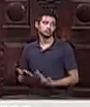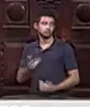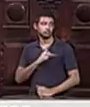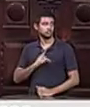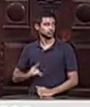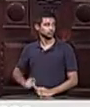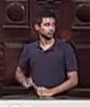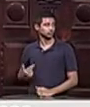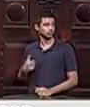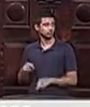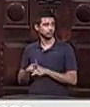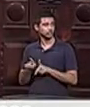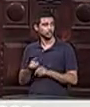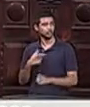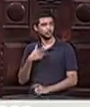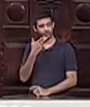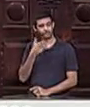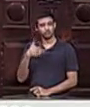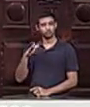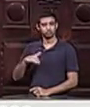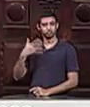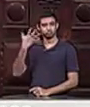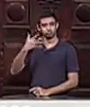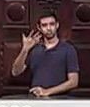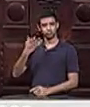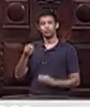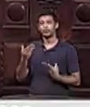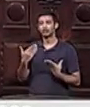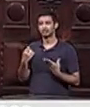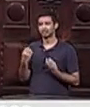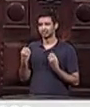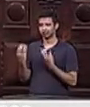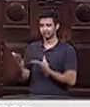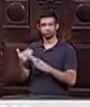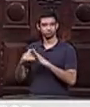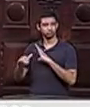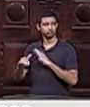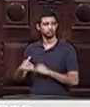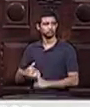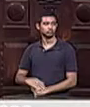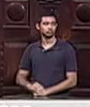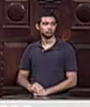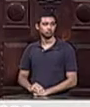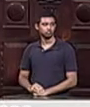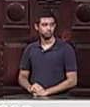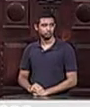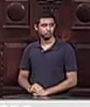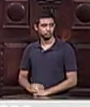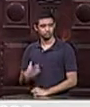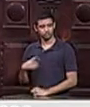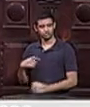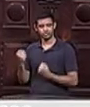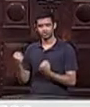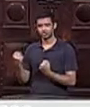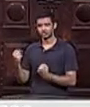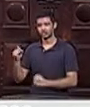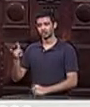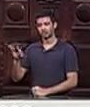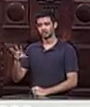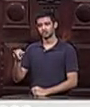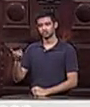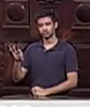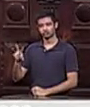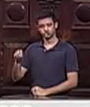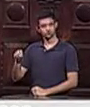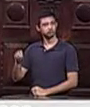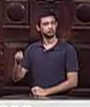inscrevi para fazer o debate sobre o fato do Poder Executivo ter